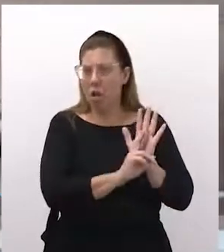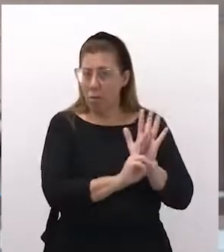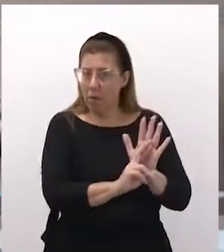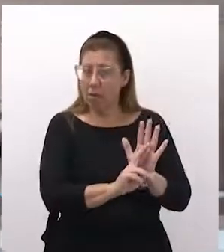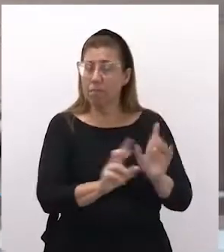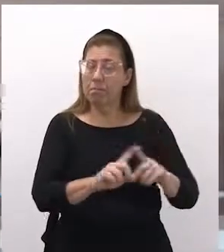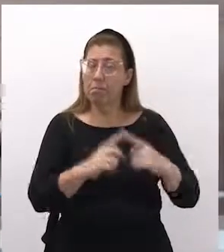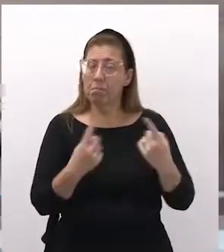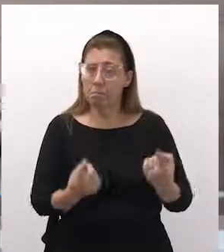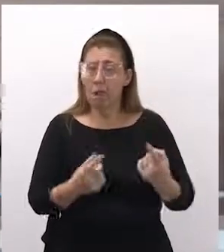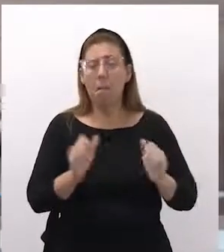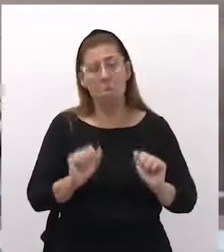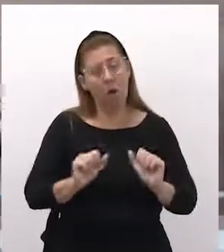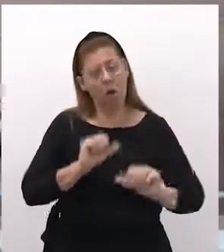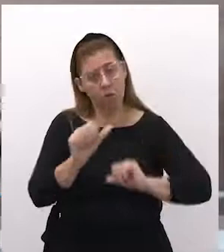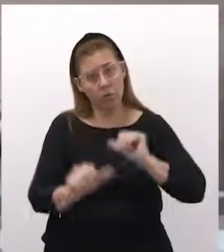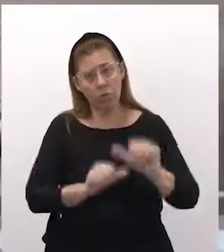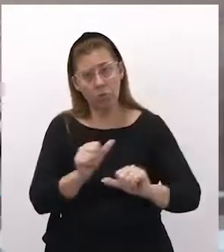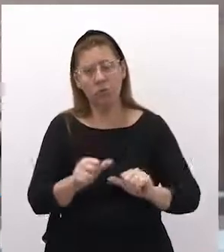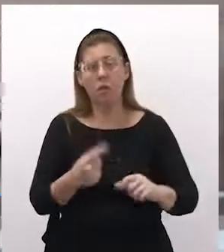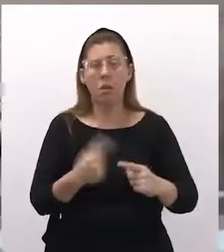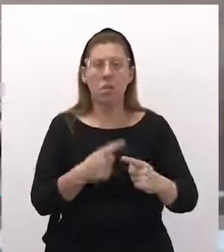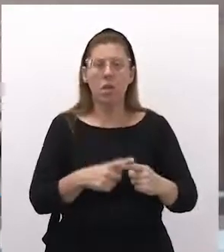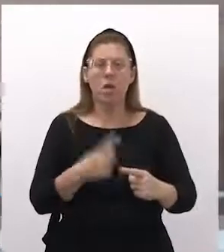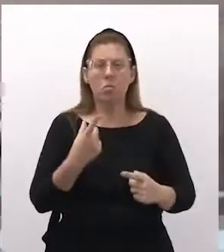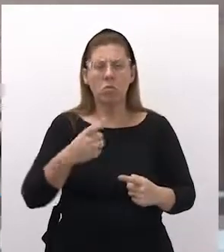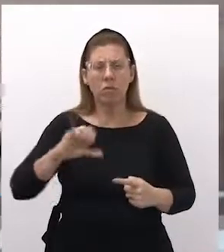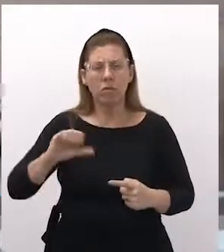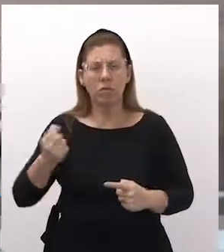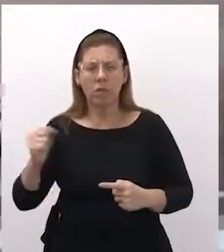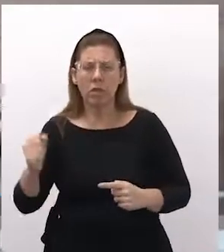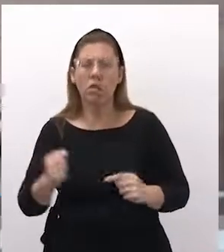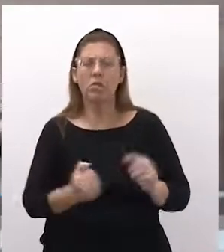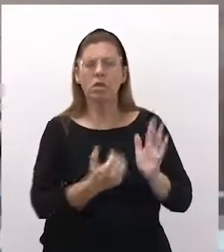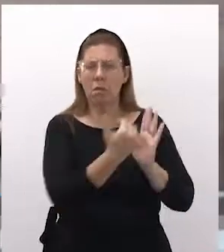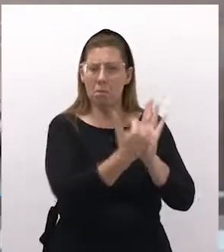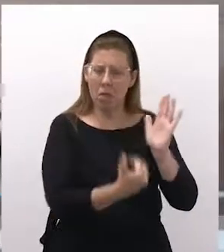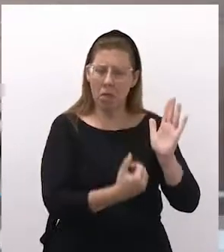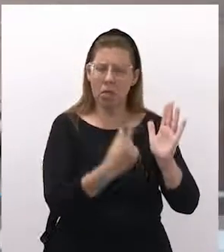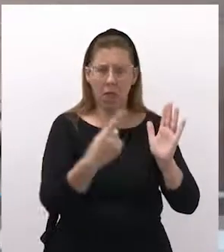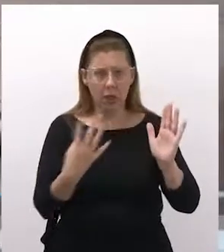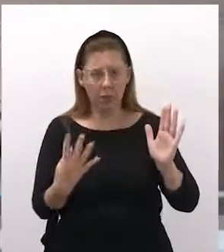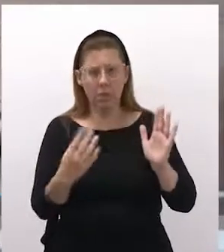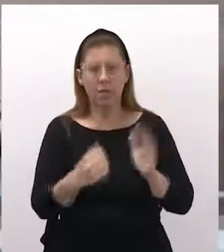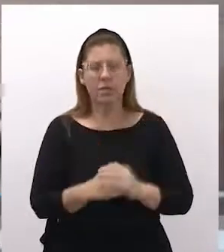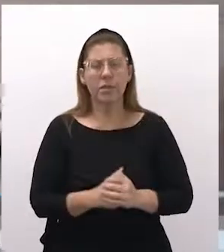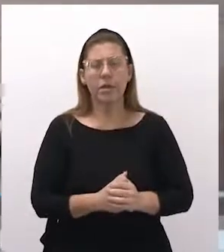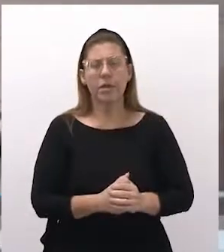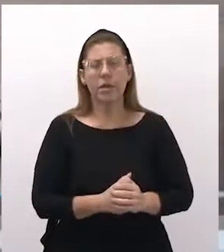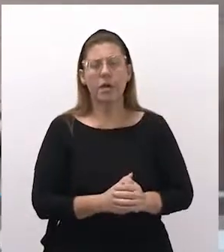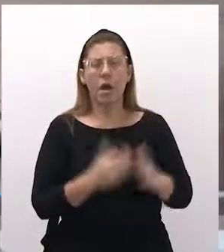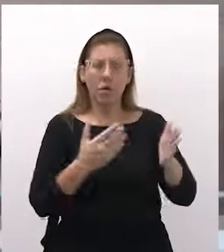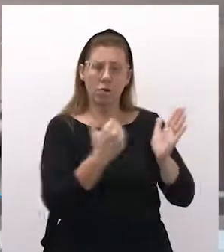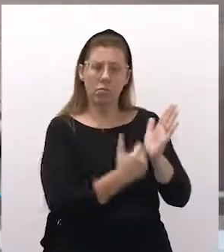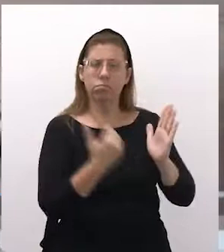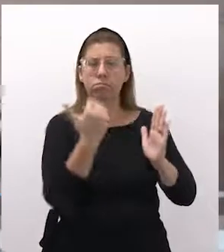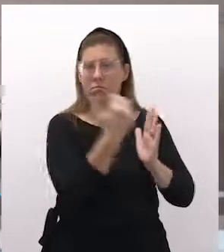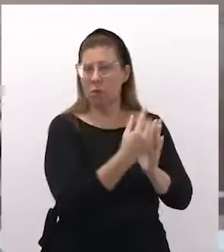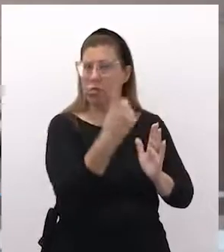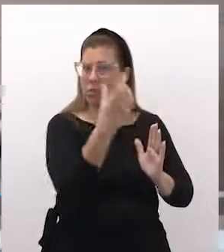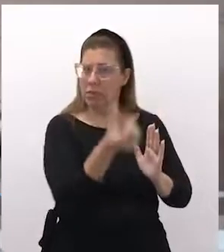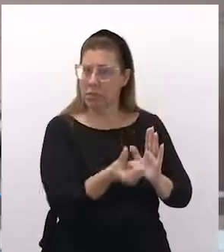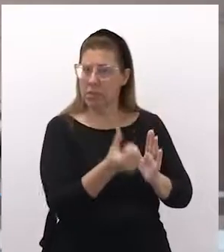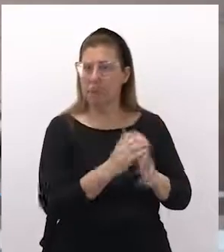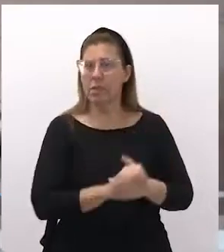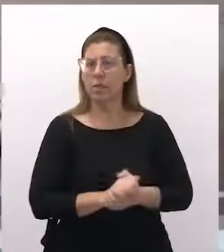Constituição em 88, era abaixo, né? Eram 14 anos, essa idade